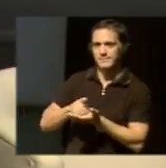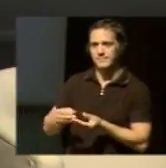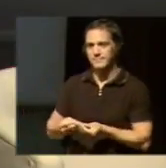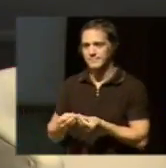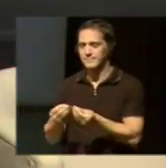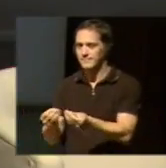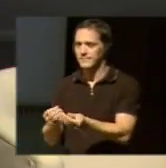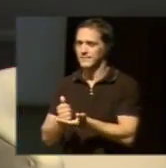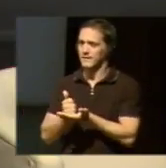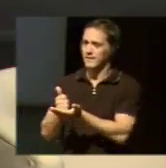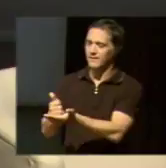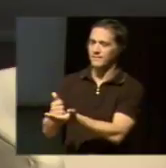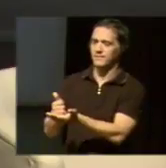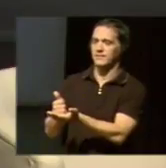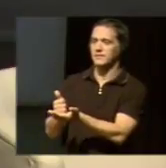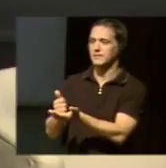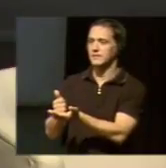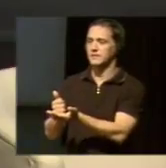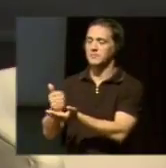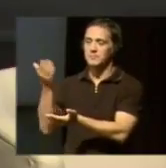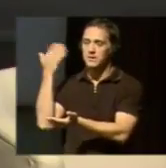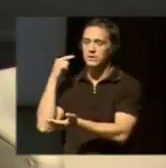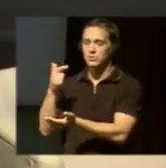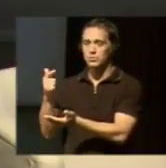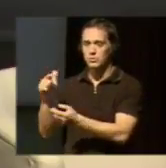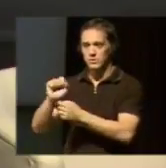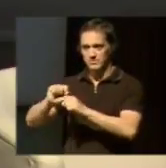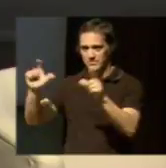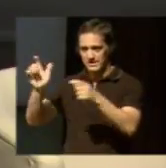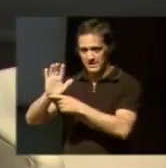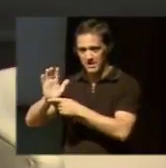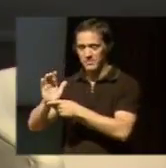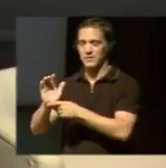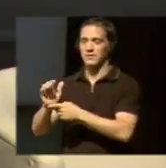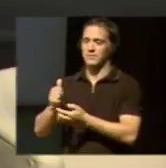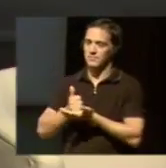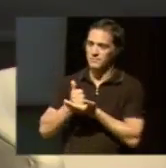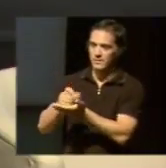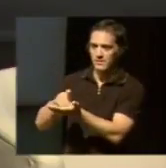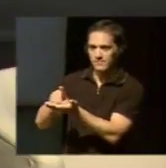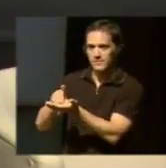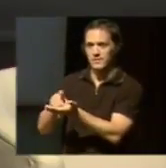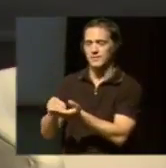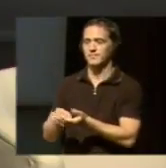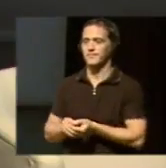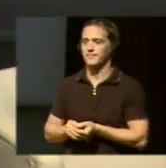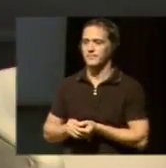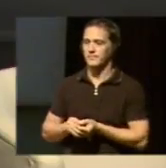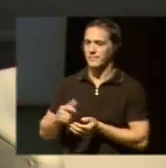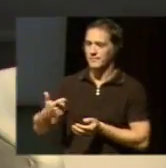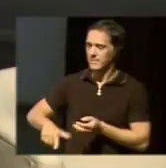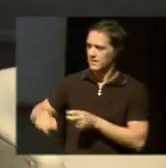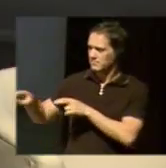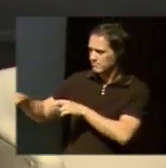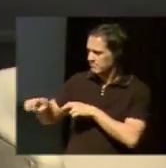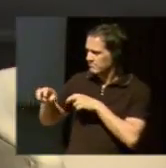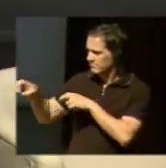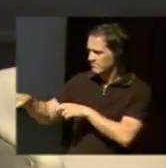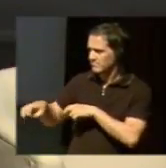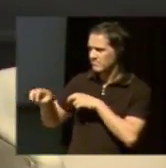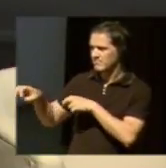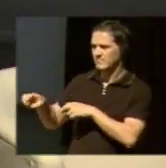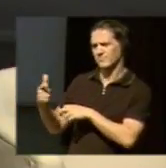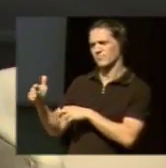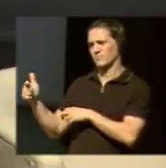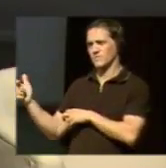DVDs onde antes não havia cinema, mas No interior, na área rural, não existe mais cinema.